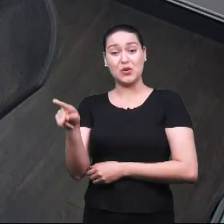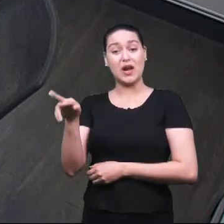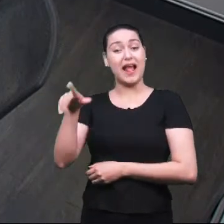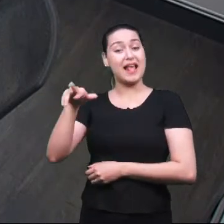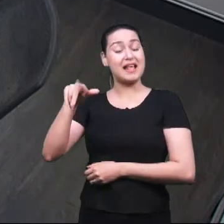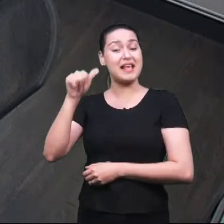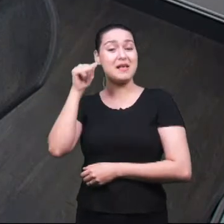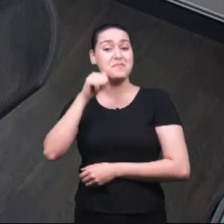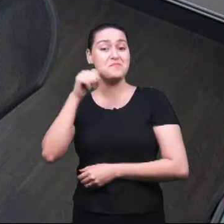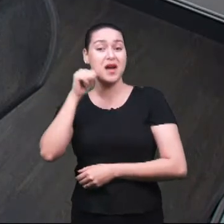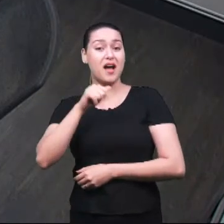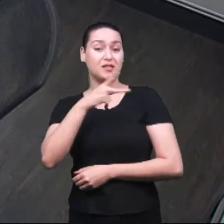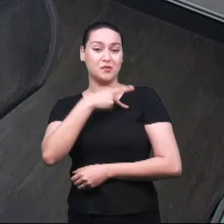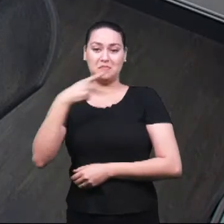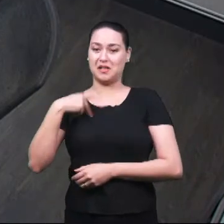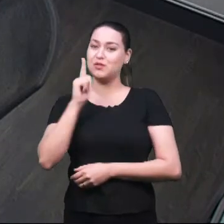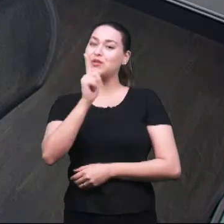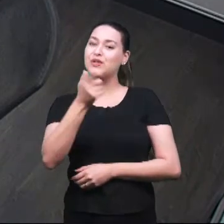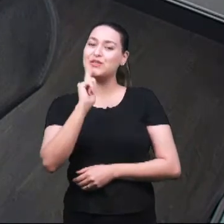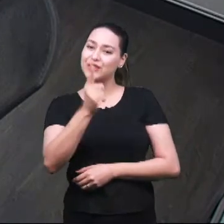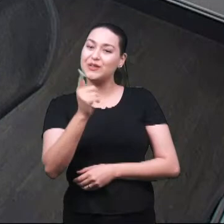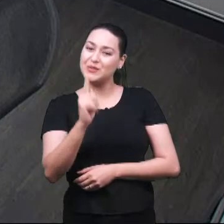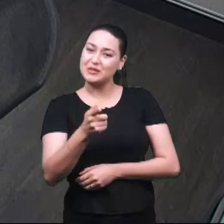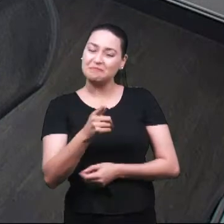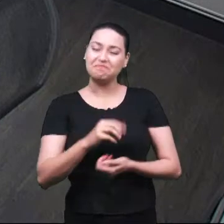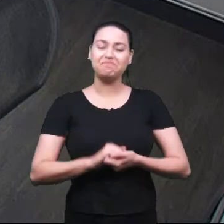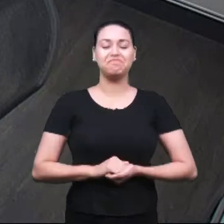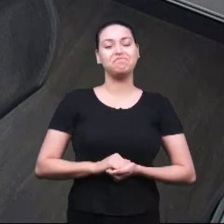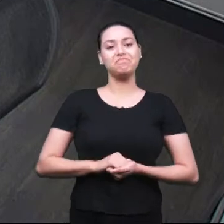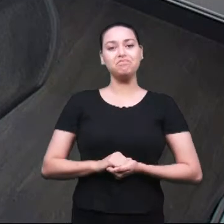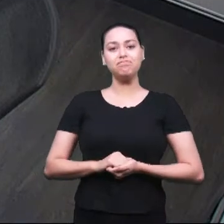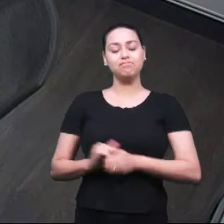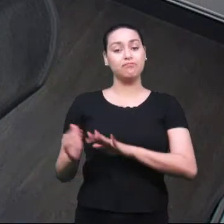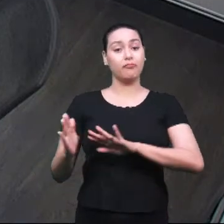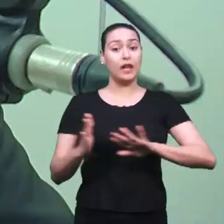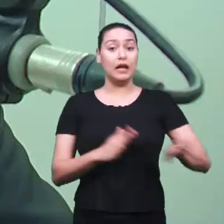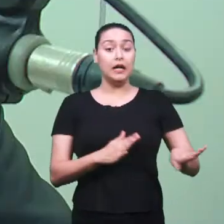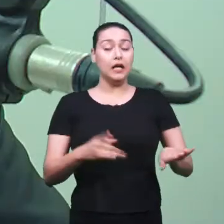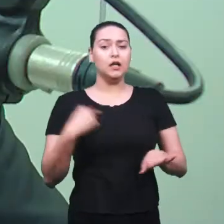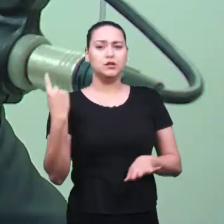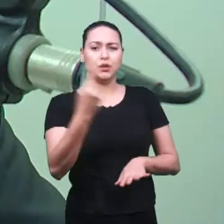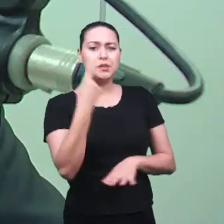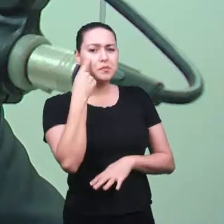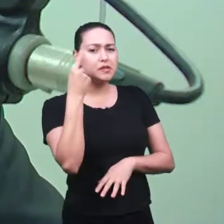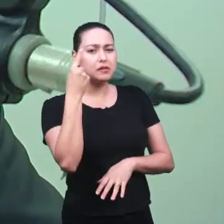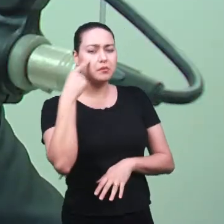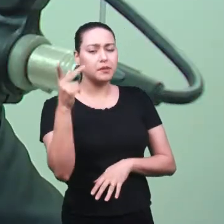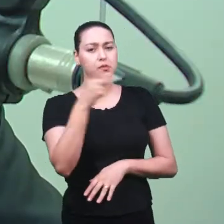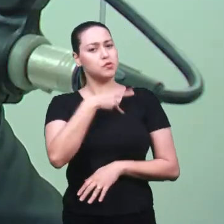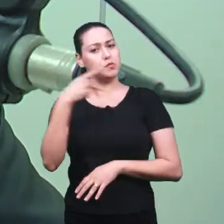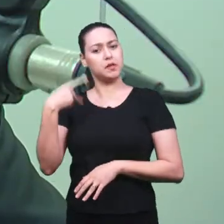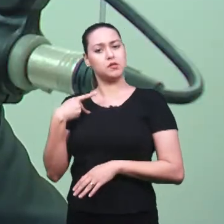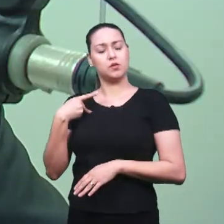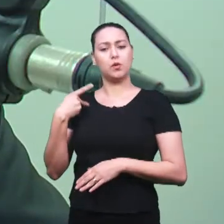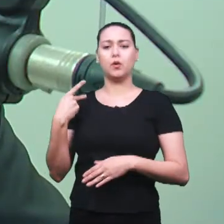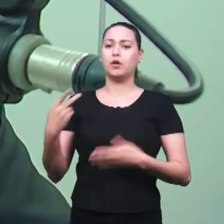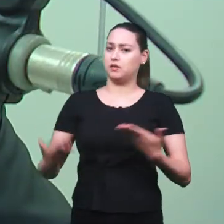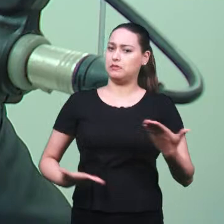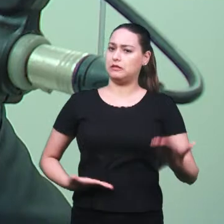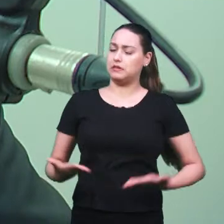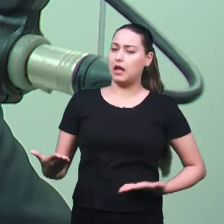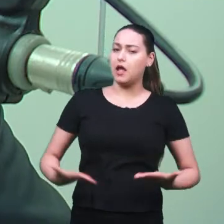importante que nós vemos nos pastores, nos servos, servas